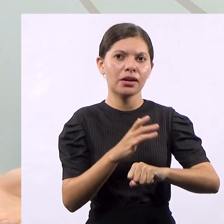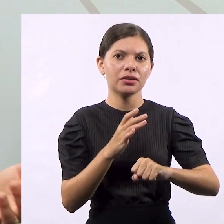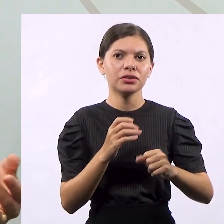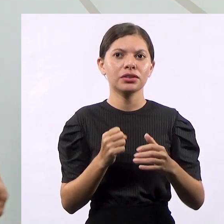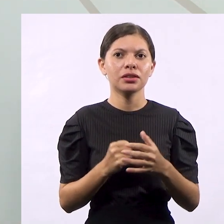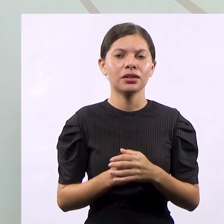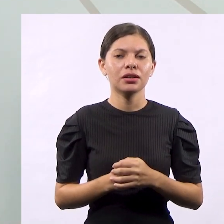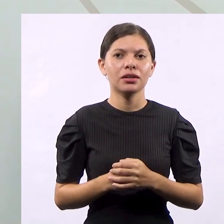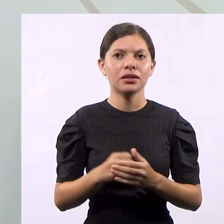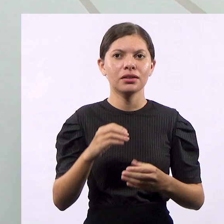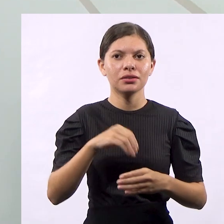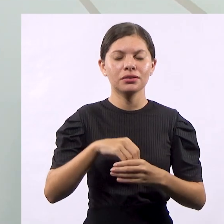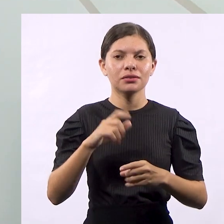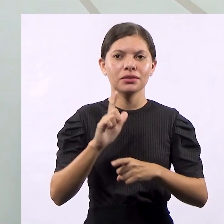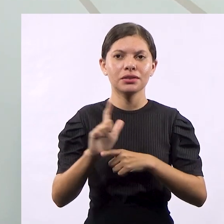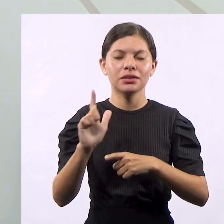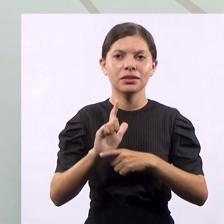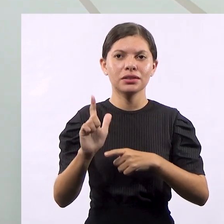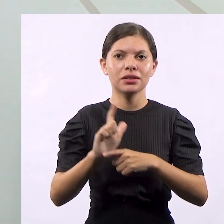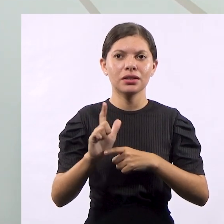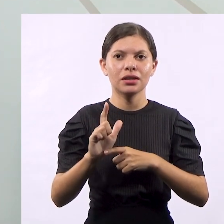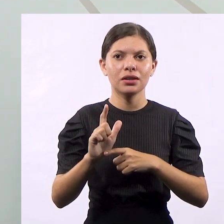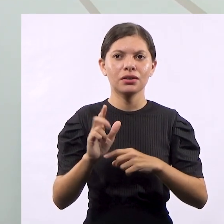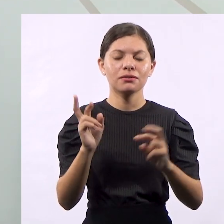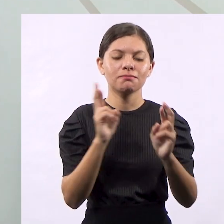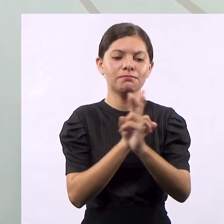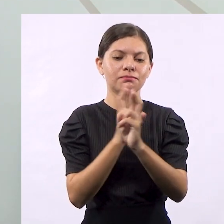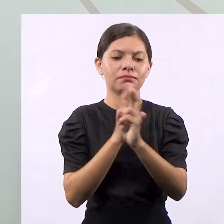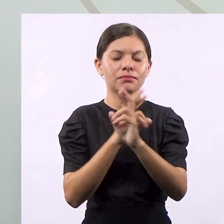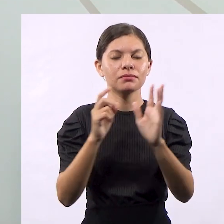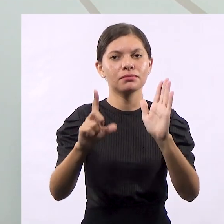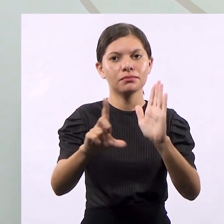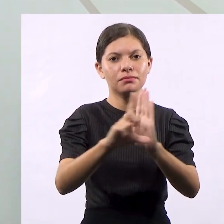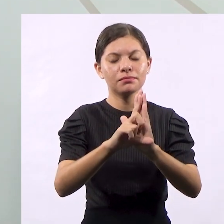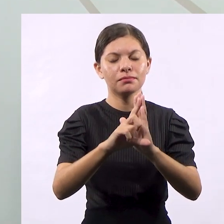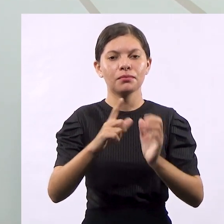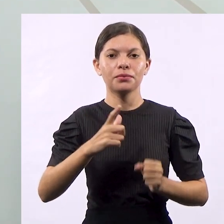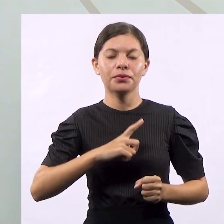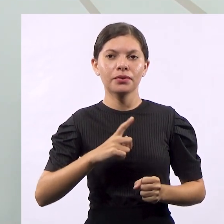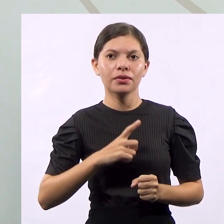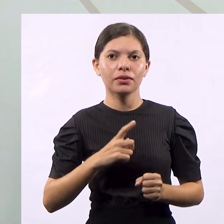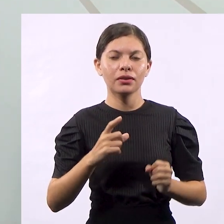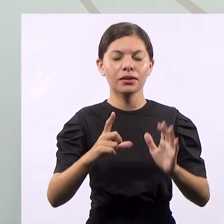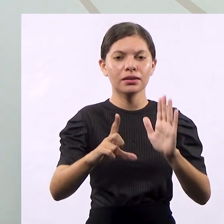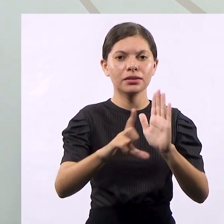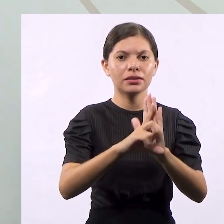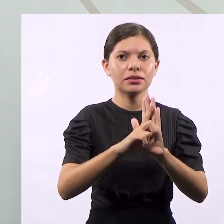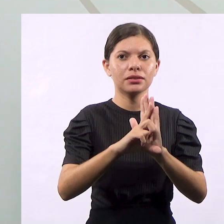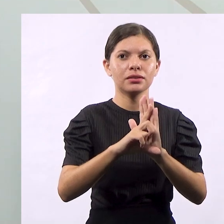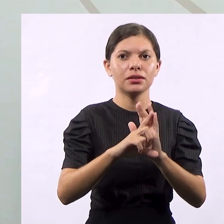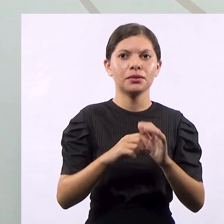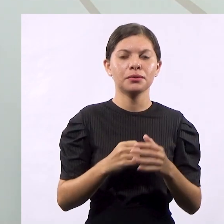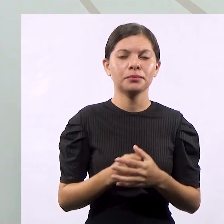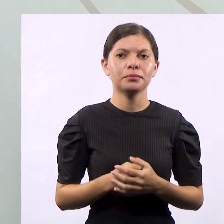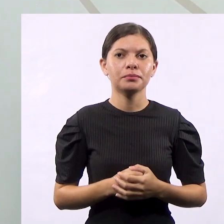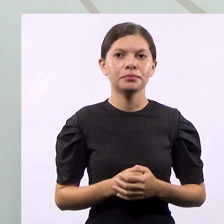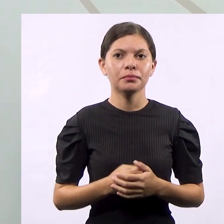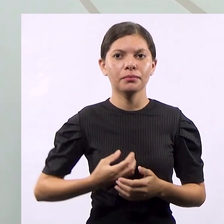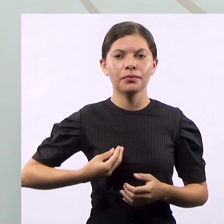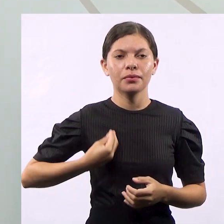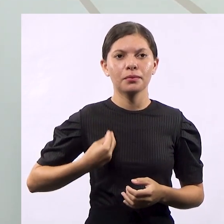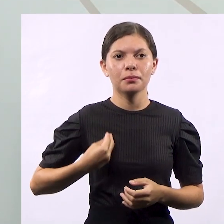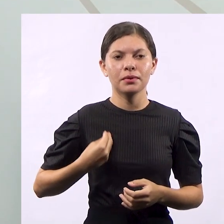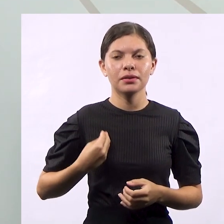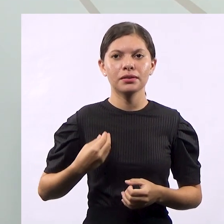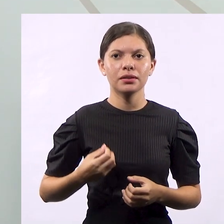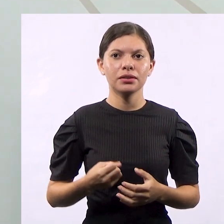gestão escolar com relação à legislação existente, né, a legislação que está sendo, né,